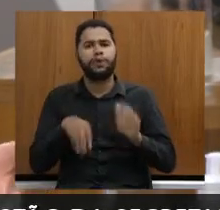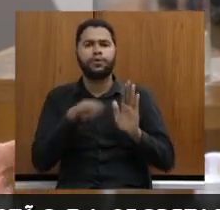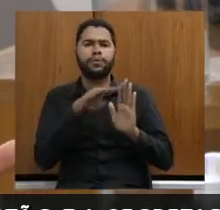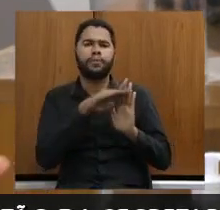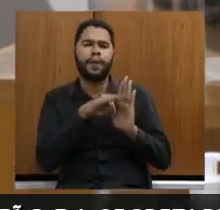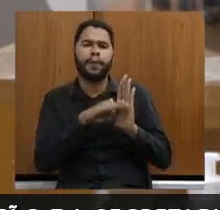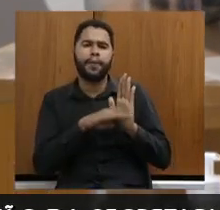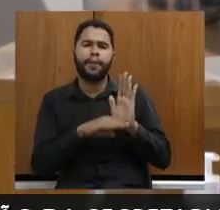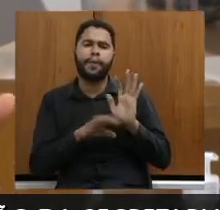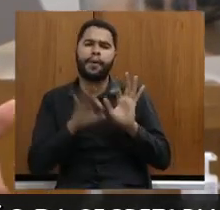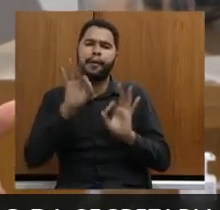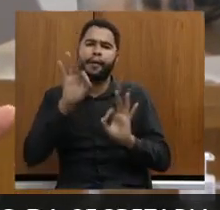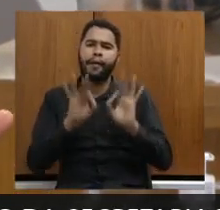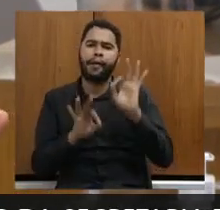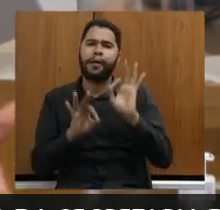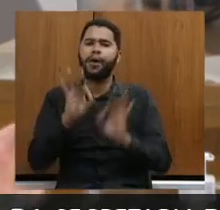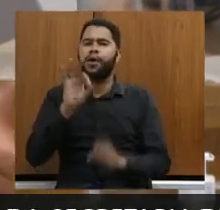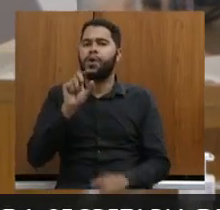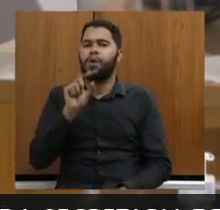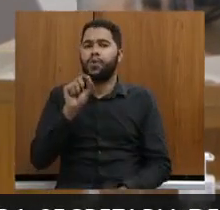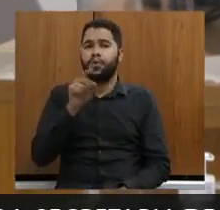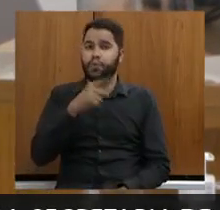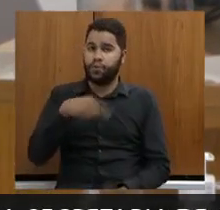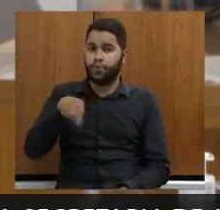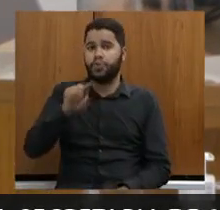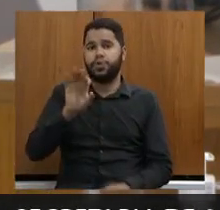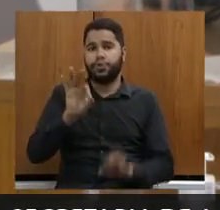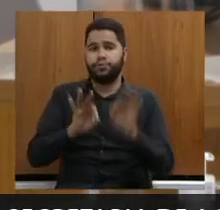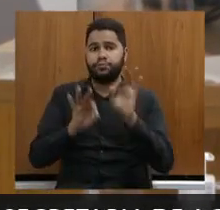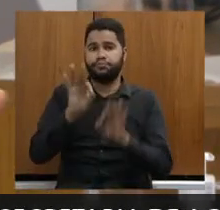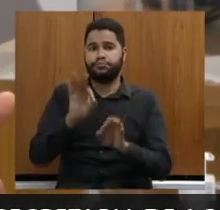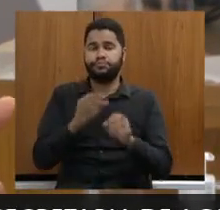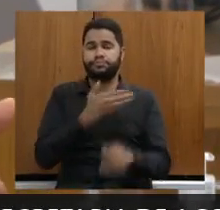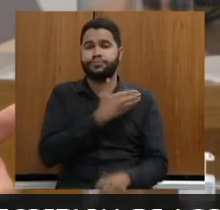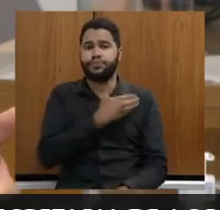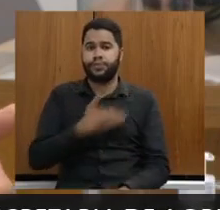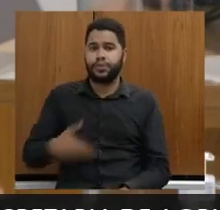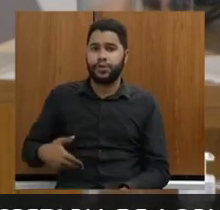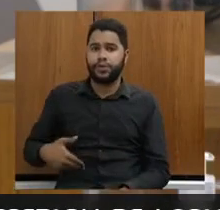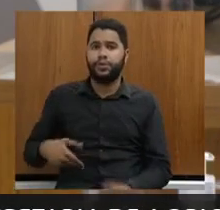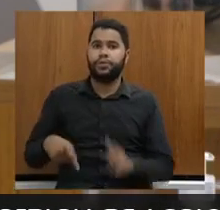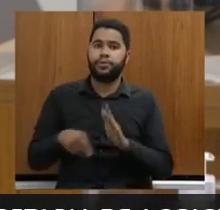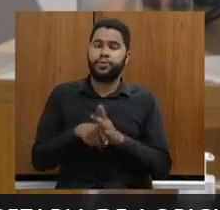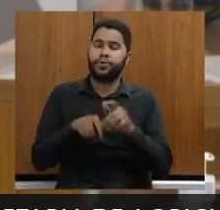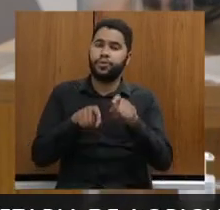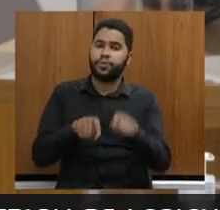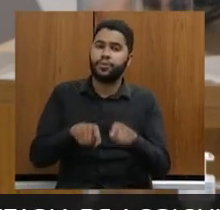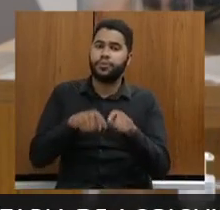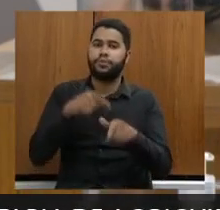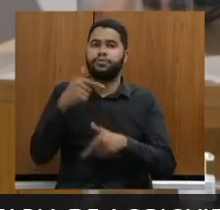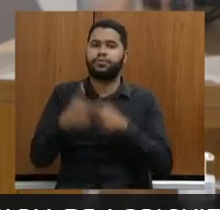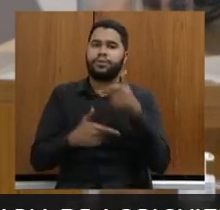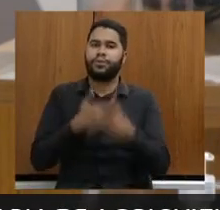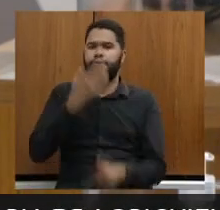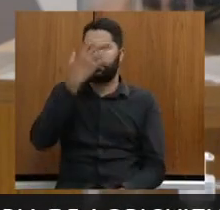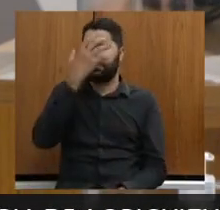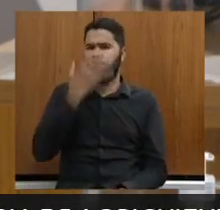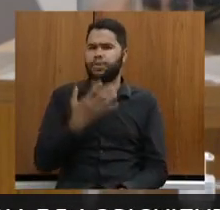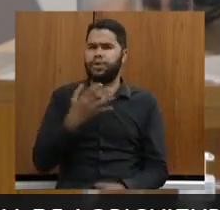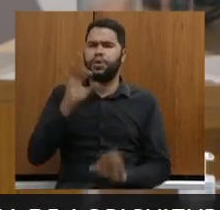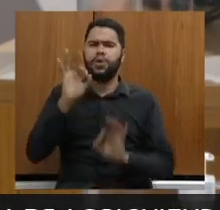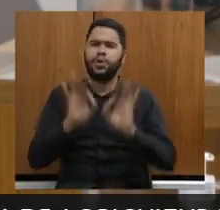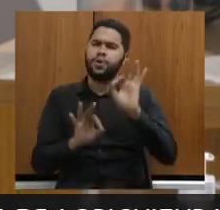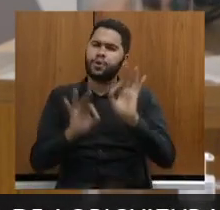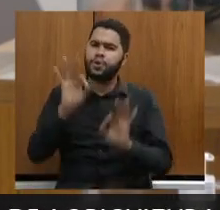programarmos dentro daquilo que a senhora tem feito no estado a recuperação da Agricultura um trabalho sério